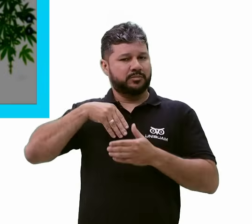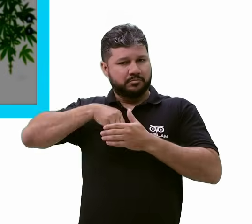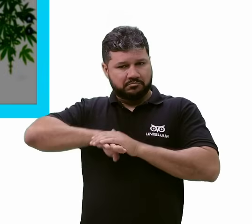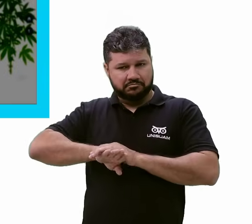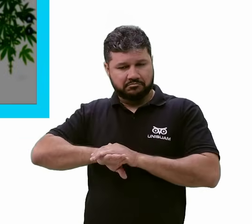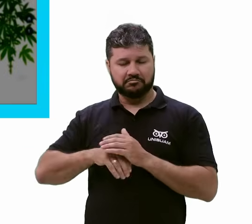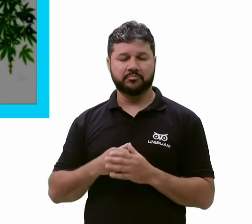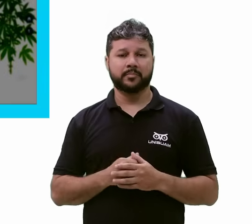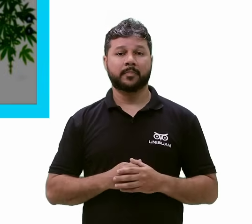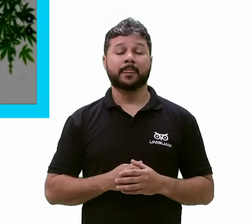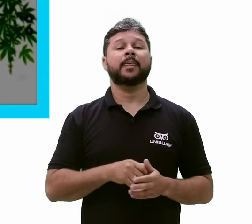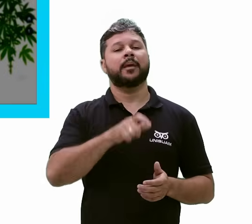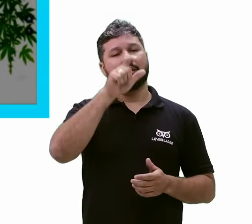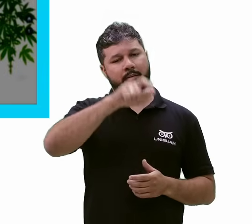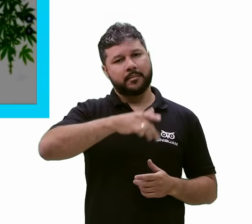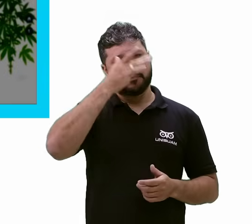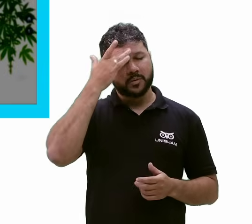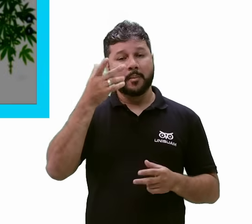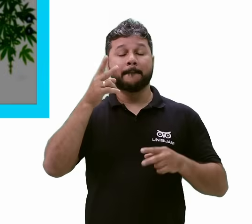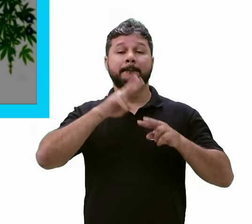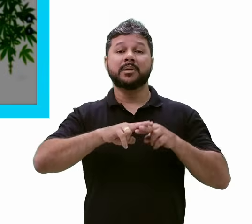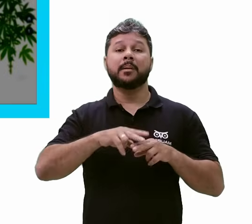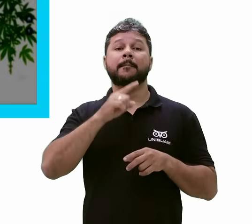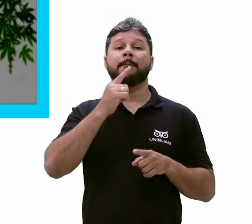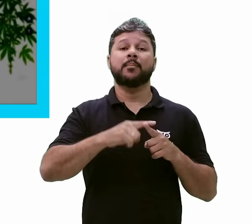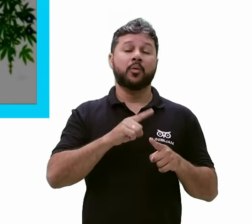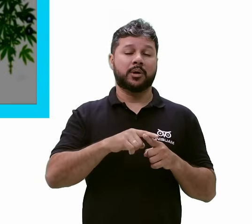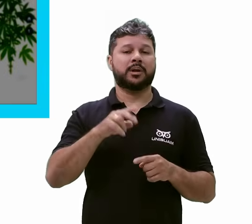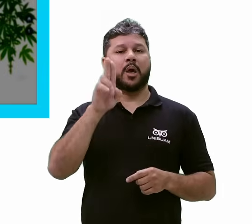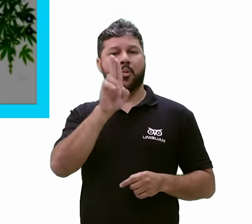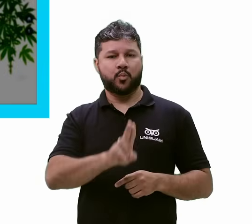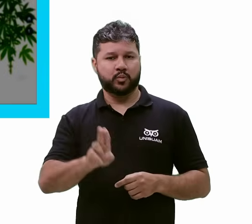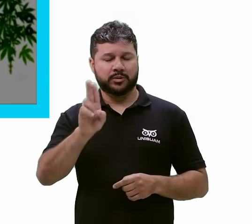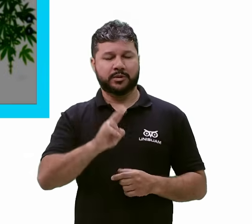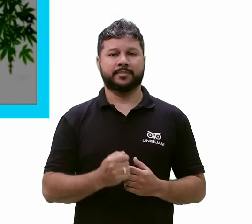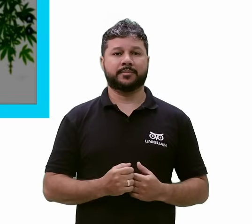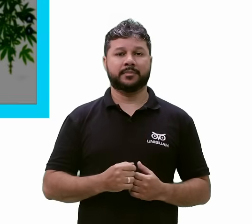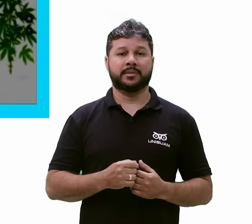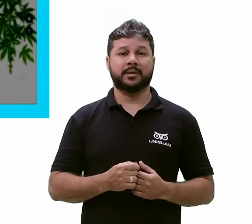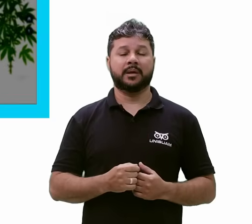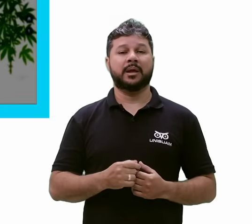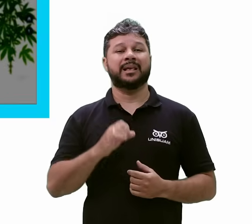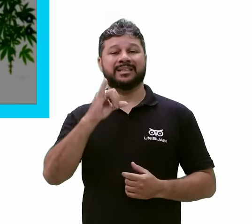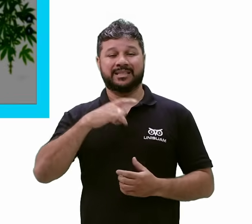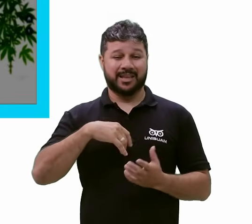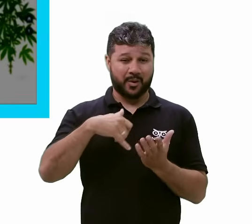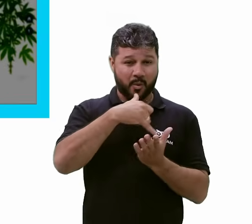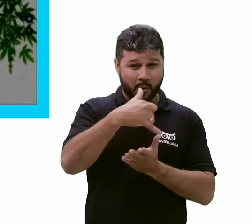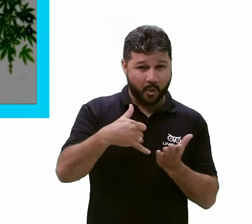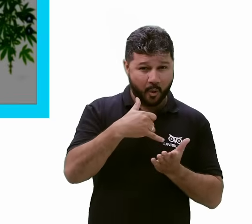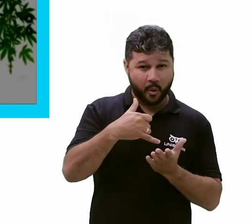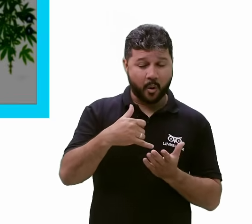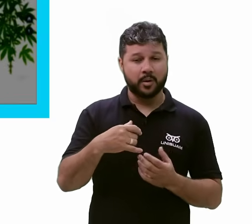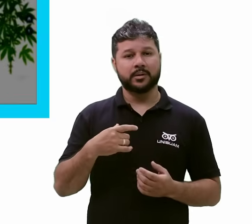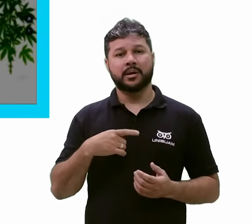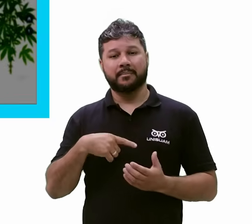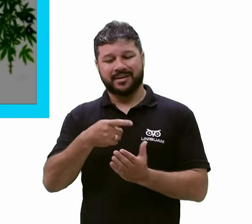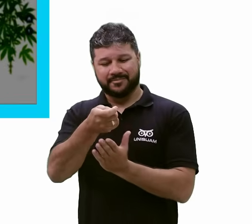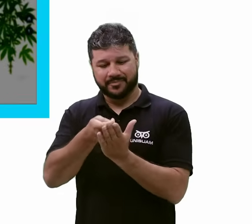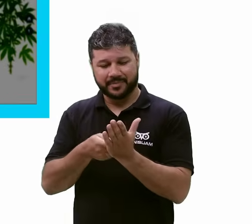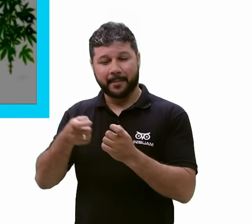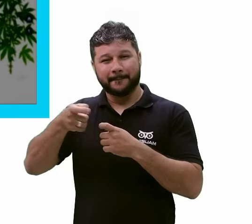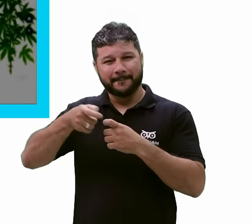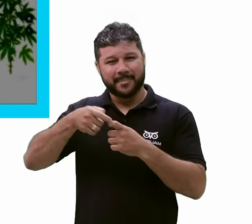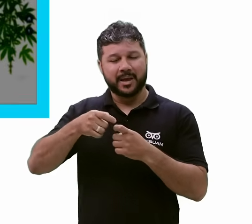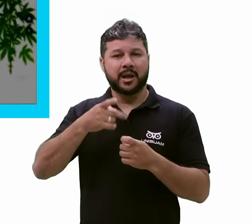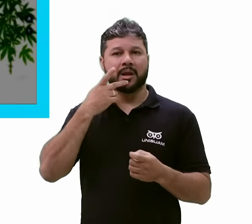estivesse carregando. Essa pessoa seria presa por estar usando. Ah, se eu tenho um óleo e eu tivesse sem